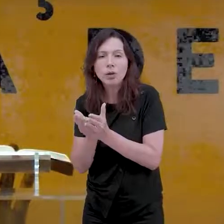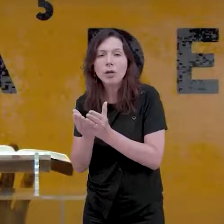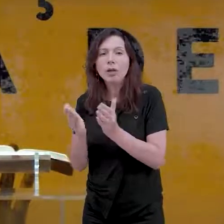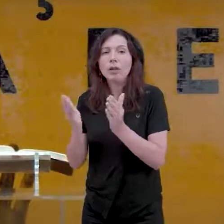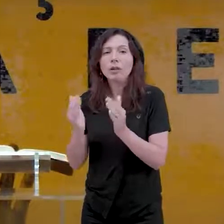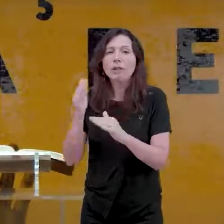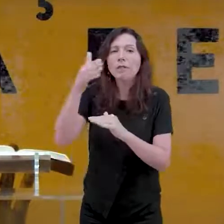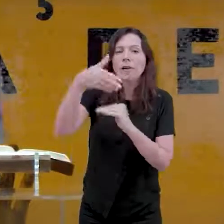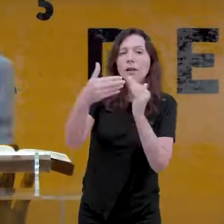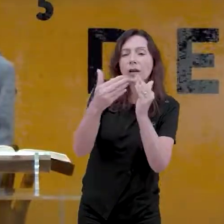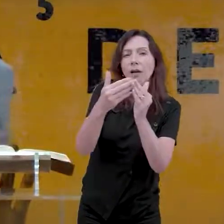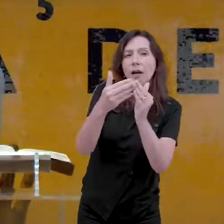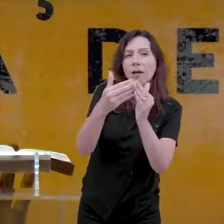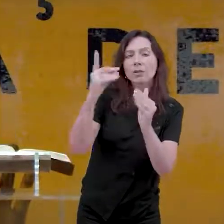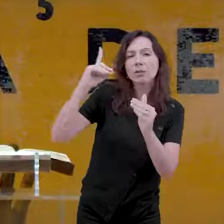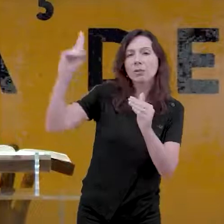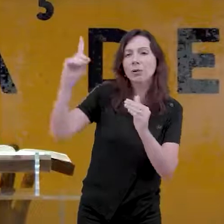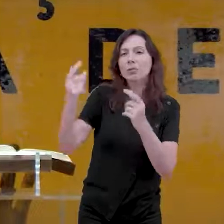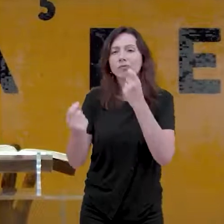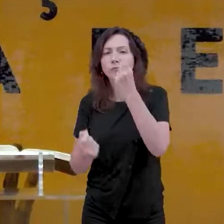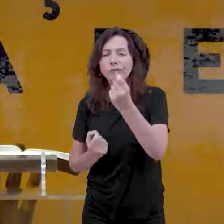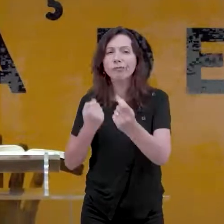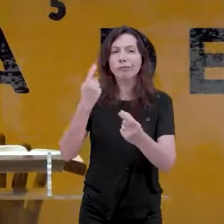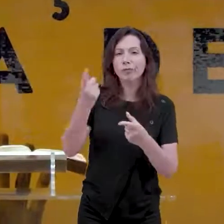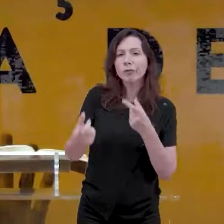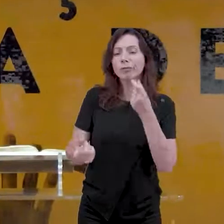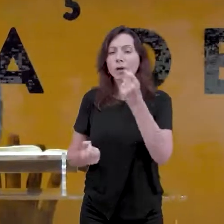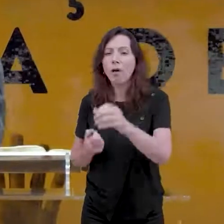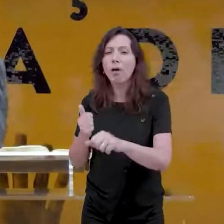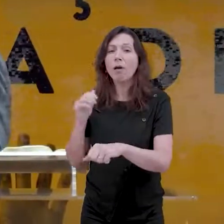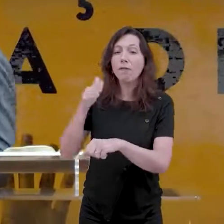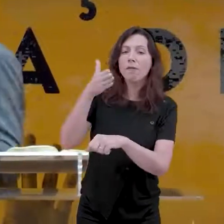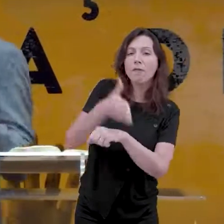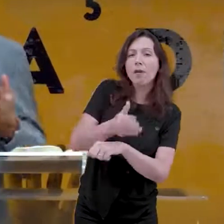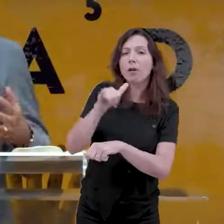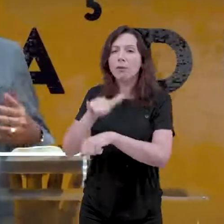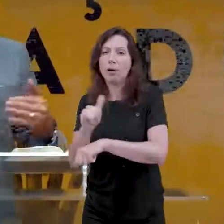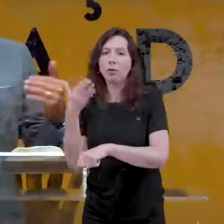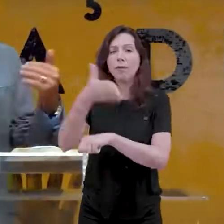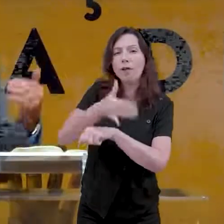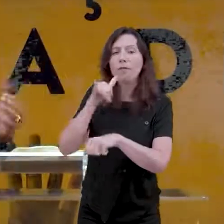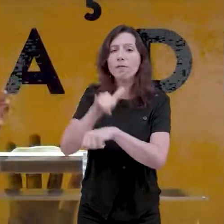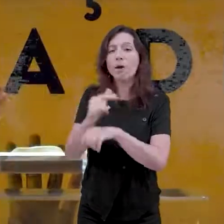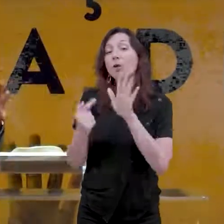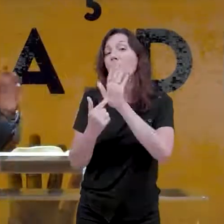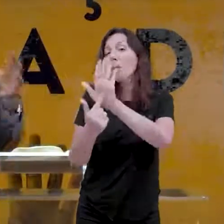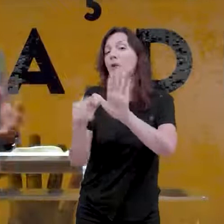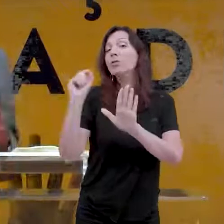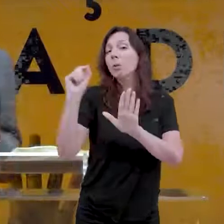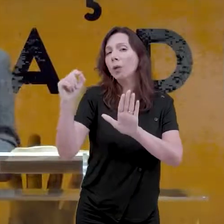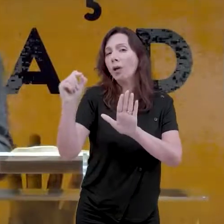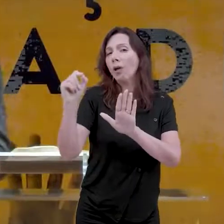em vir à casa de Deus, um crente que só vem à igreja em ocasiões muito especiais, ele está demonstrando uma falta